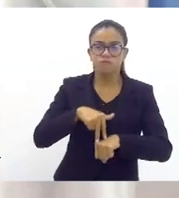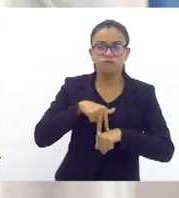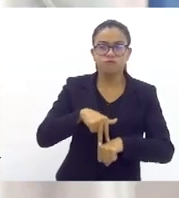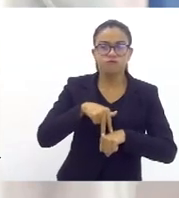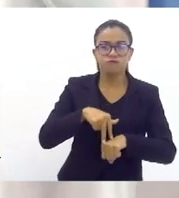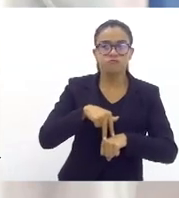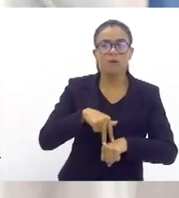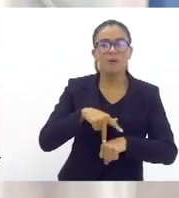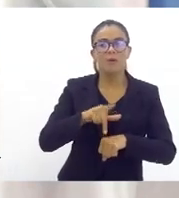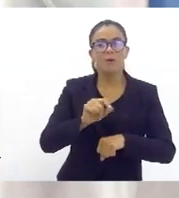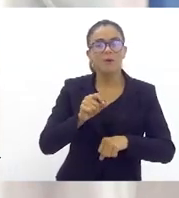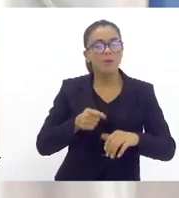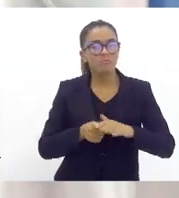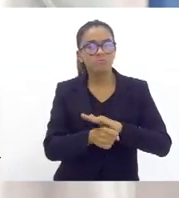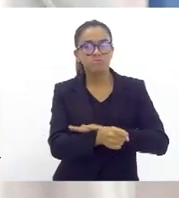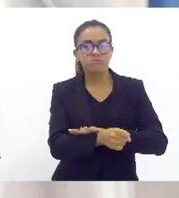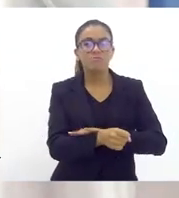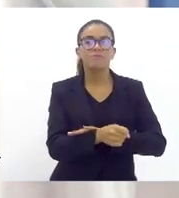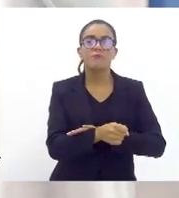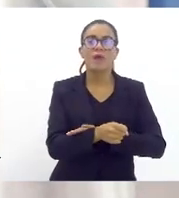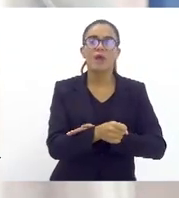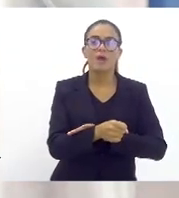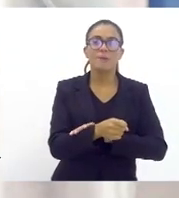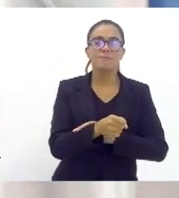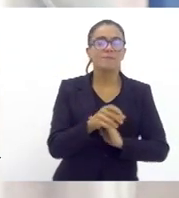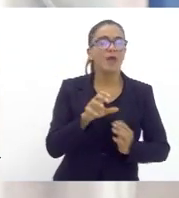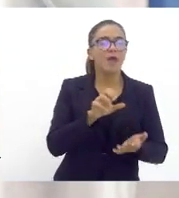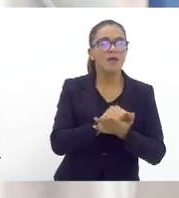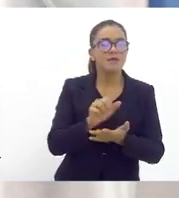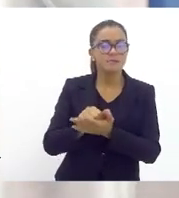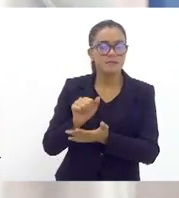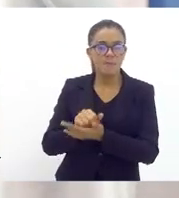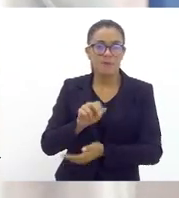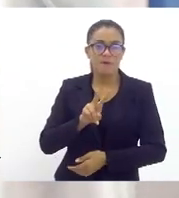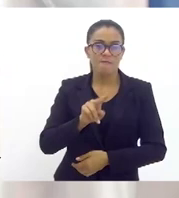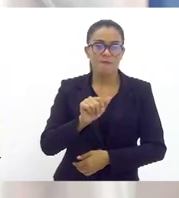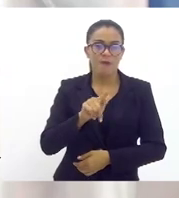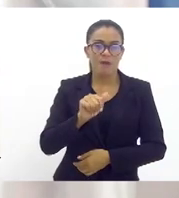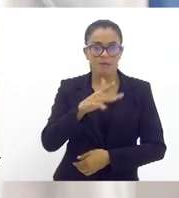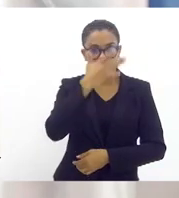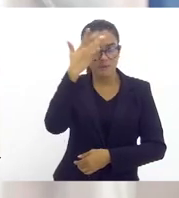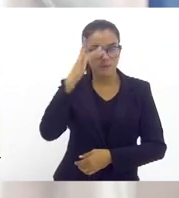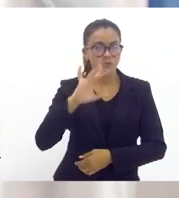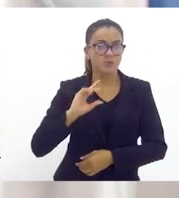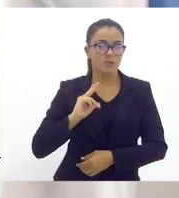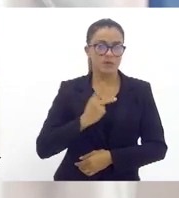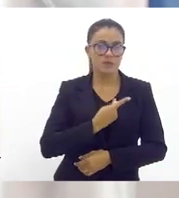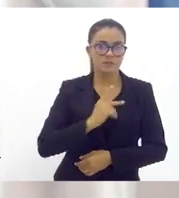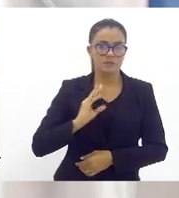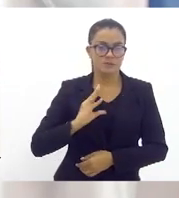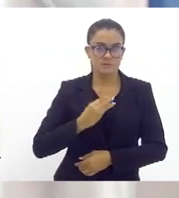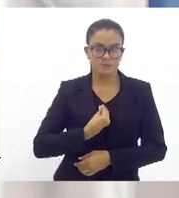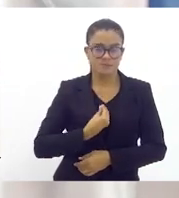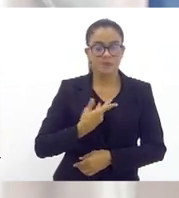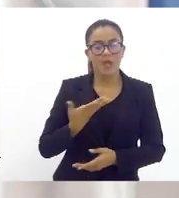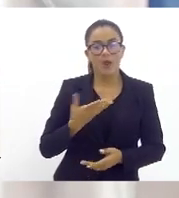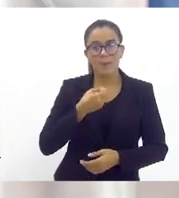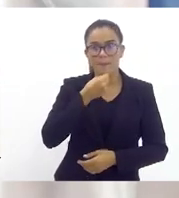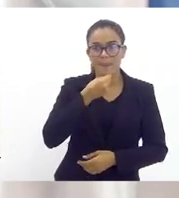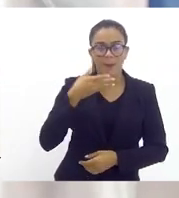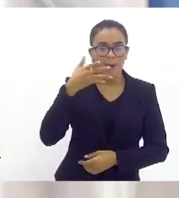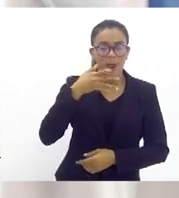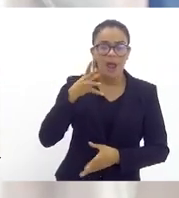avançar no sentido da implementação da reserva de vagas para pessoas transexuais e travestis. Agora eu queria passar a